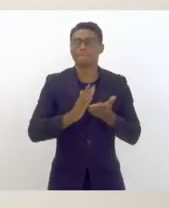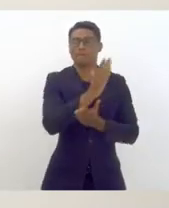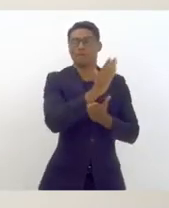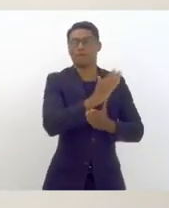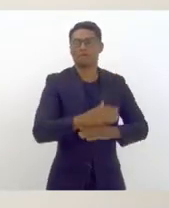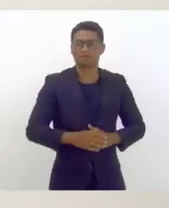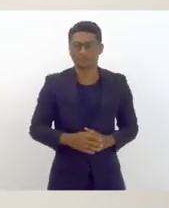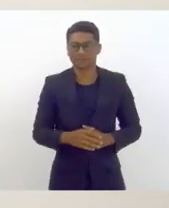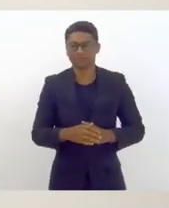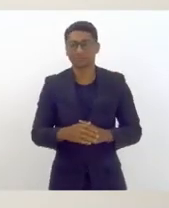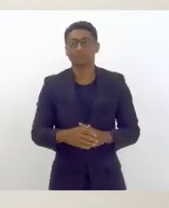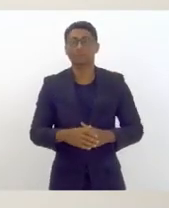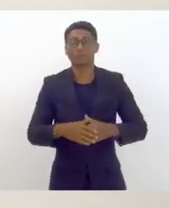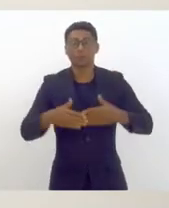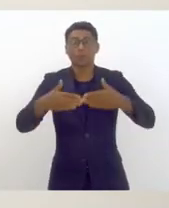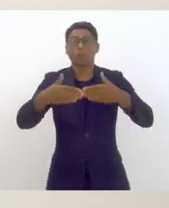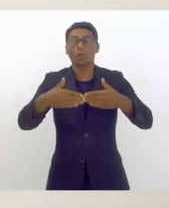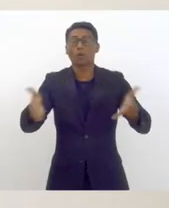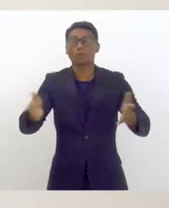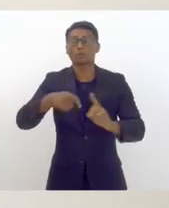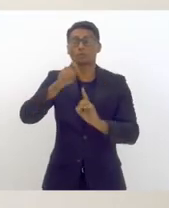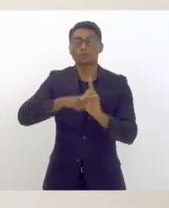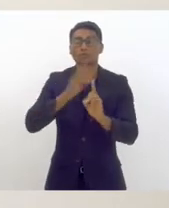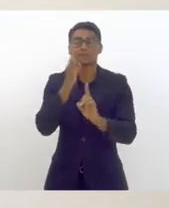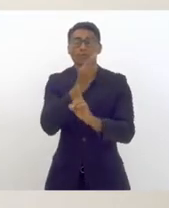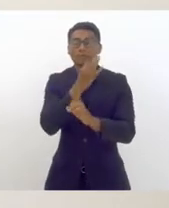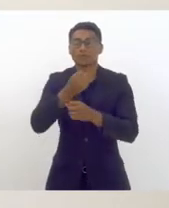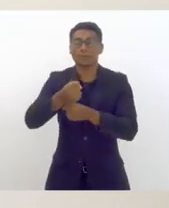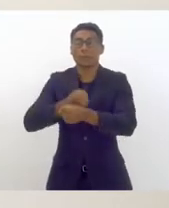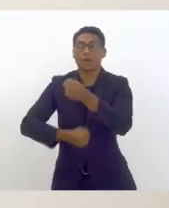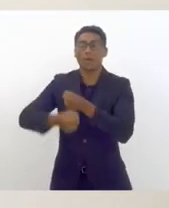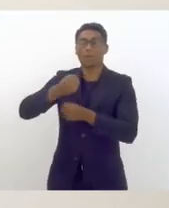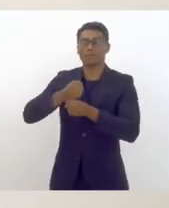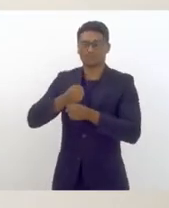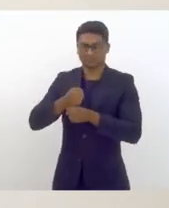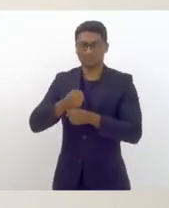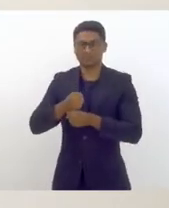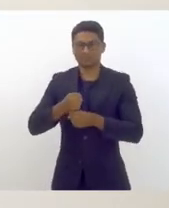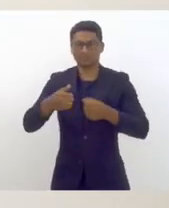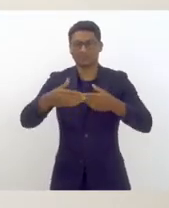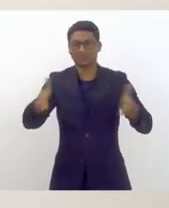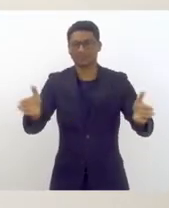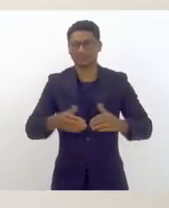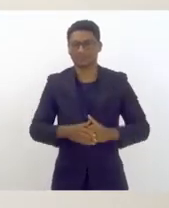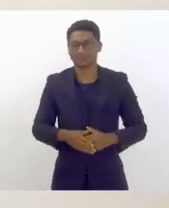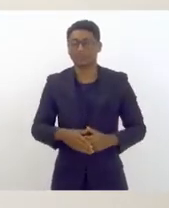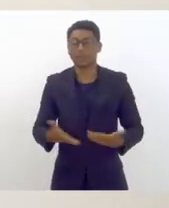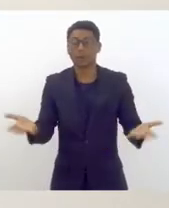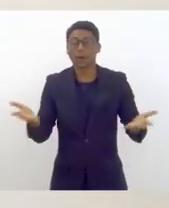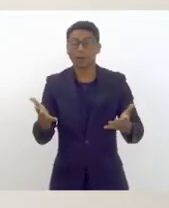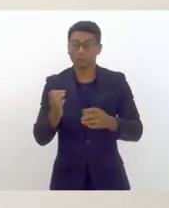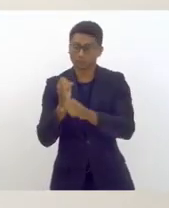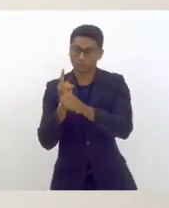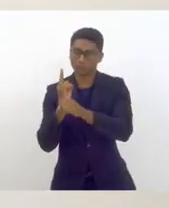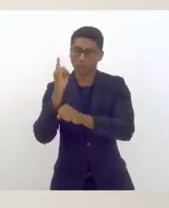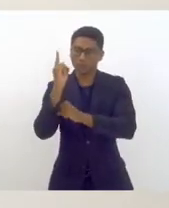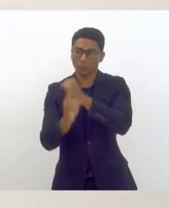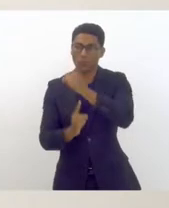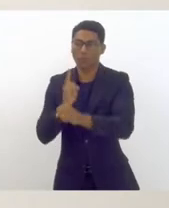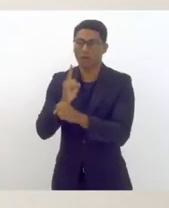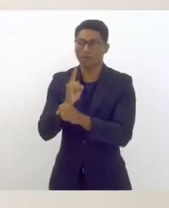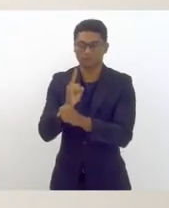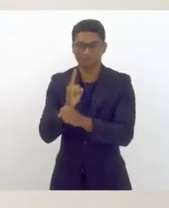tivemos a sua implementação a partir de setembro do ano passado. Portanto, quer dizer, o programa tem um ano,